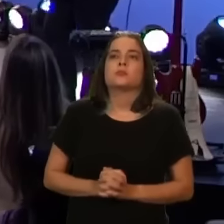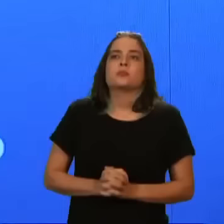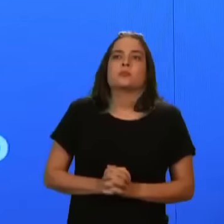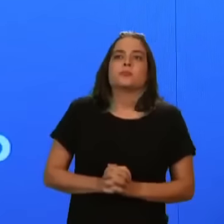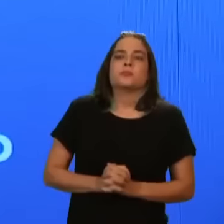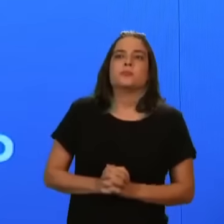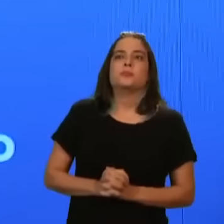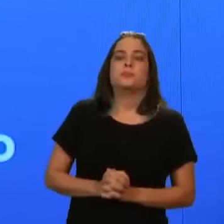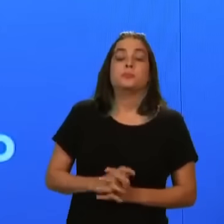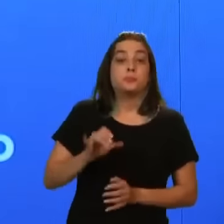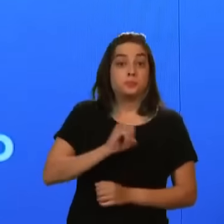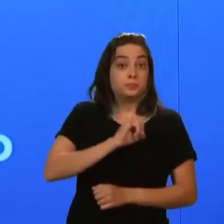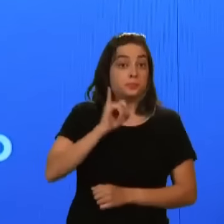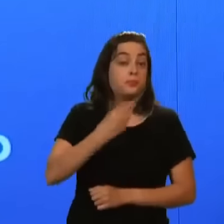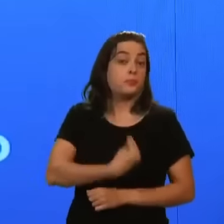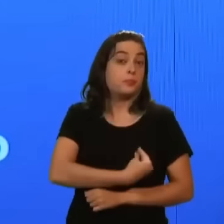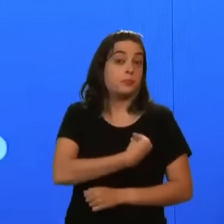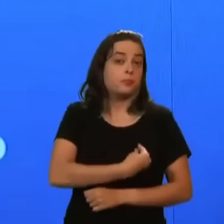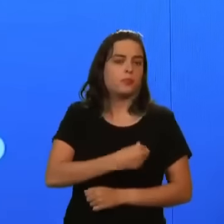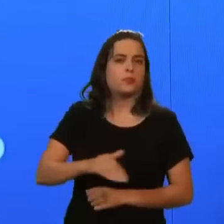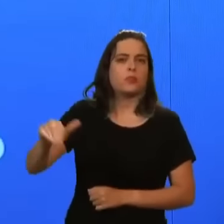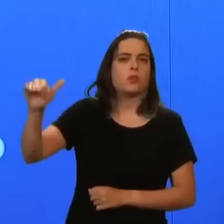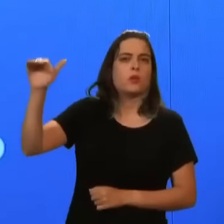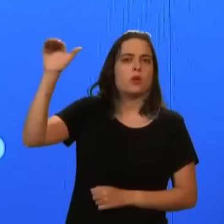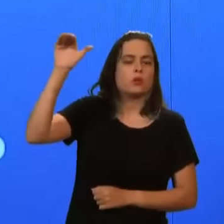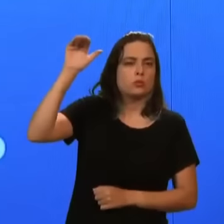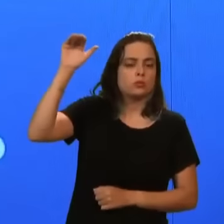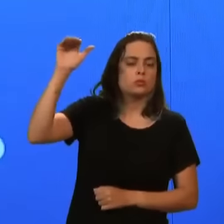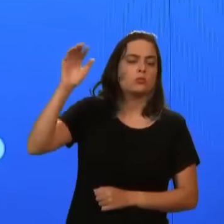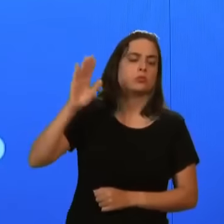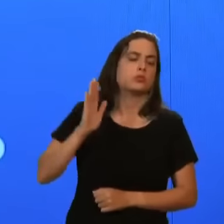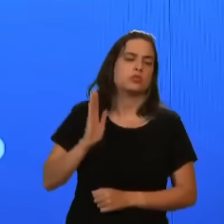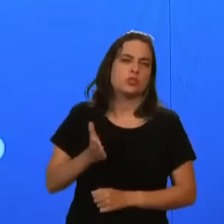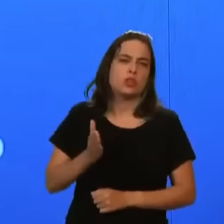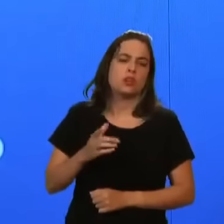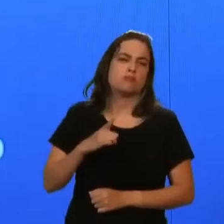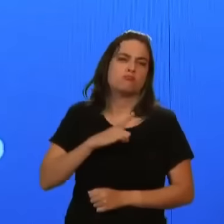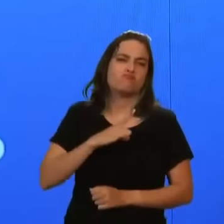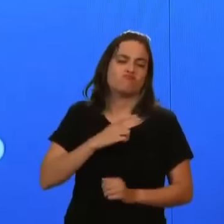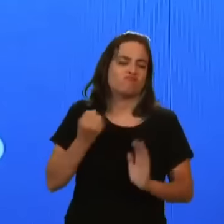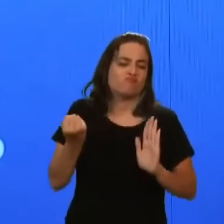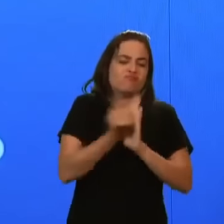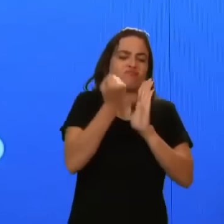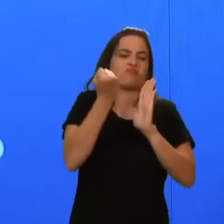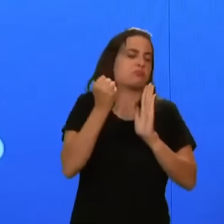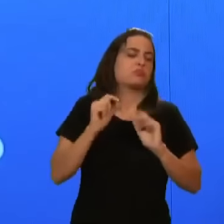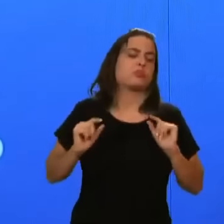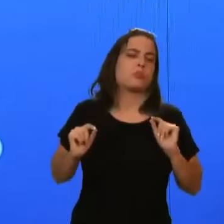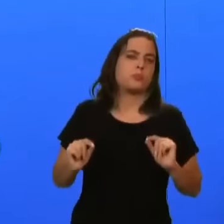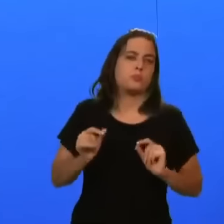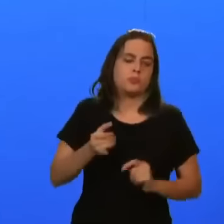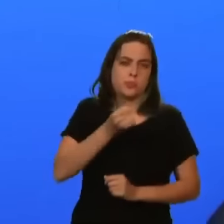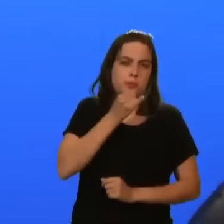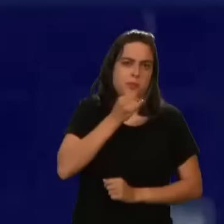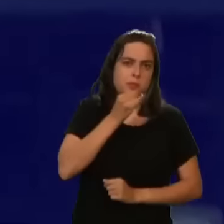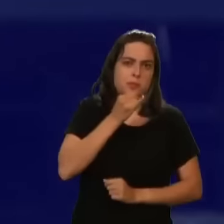Agora, se ao longo da vida adulta, né, você foi marcada, você acreditou que